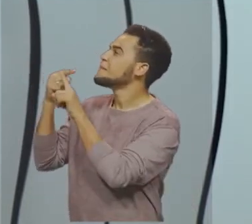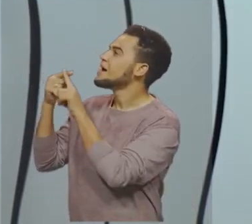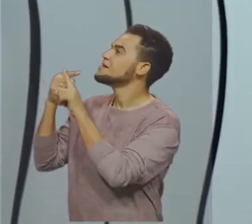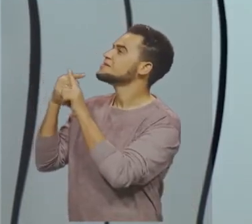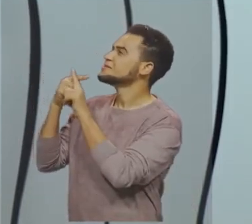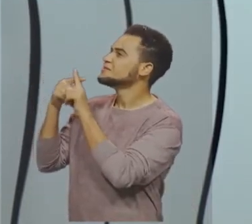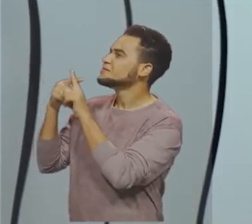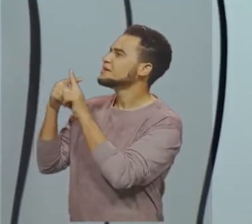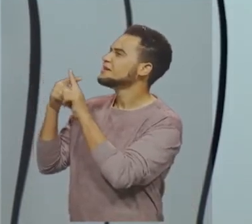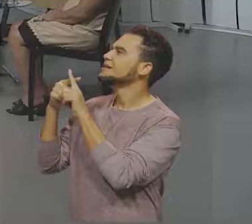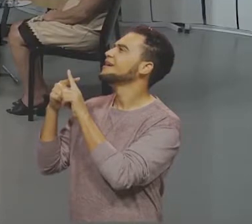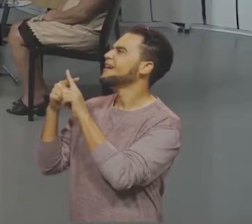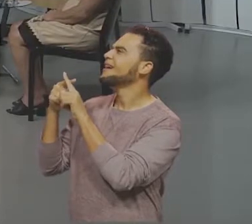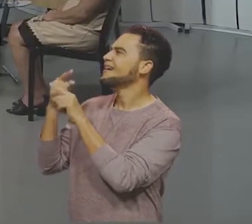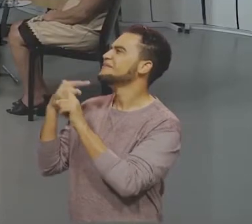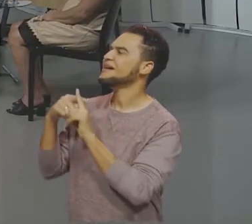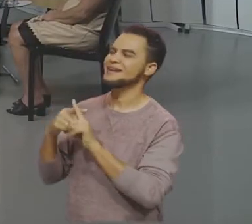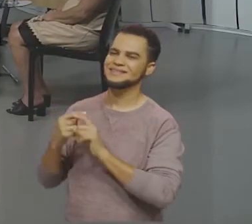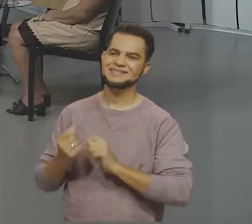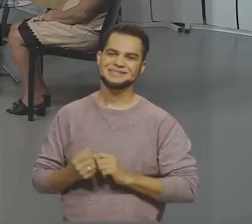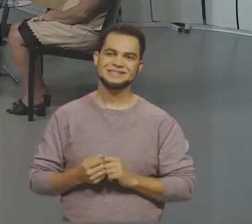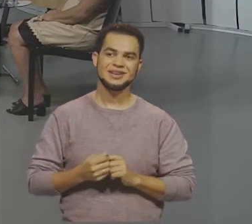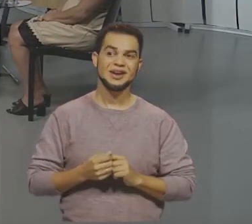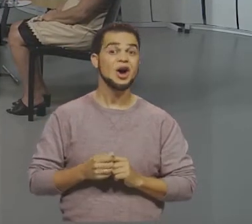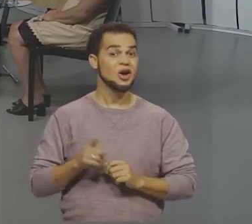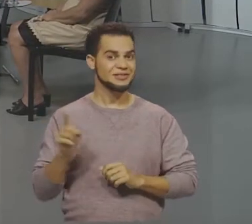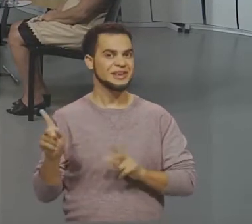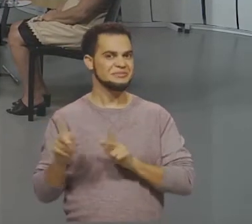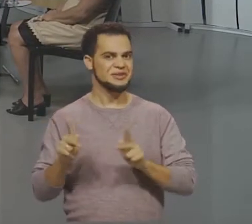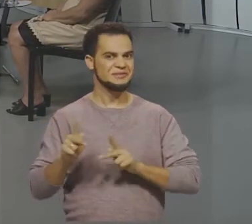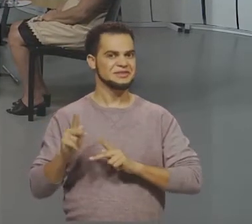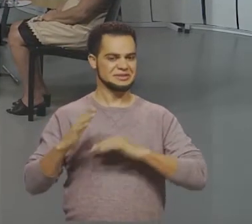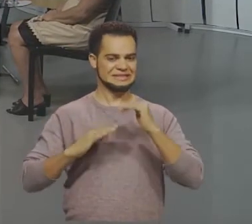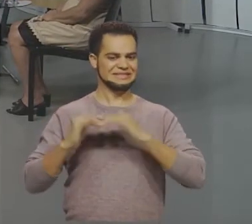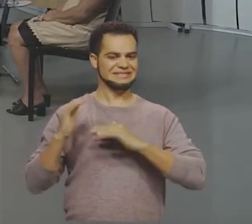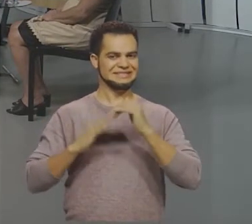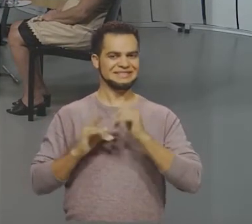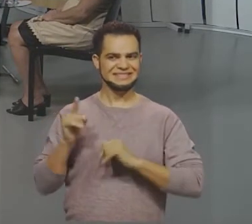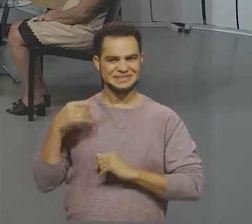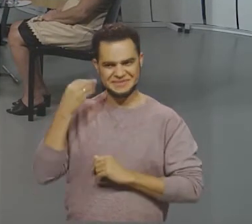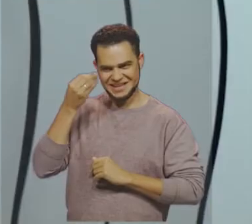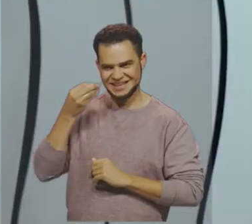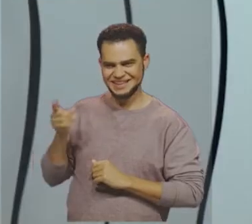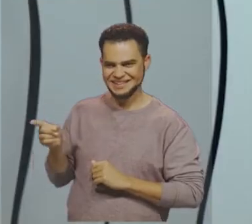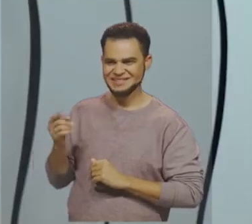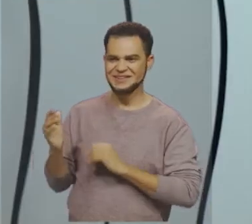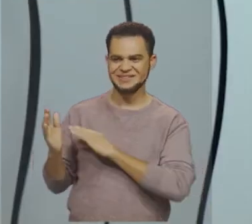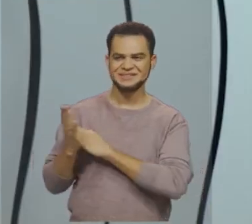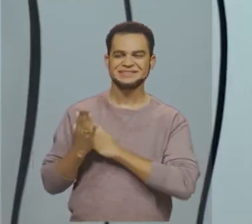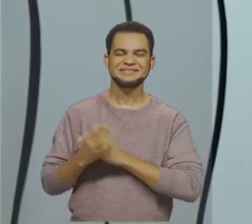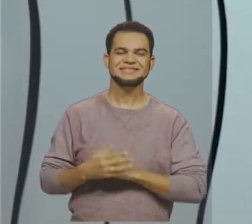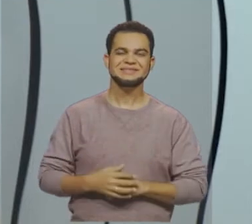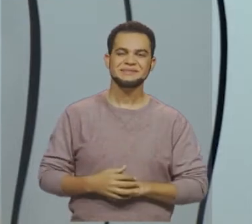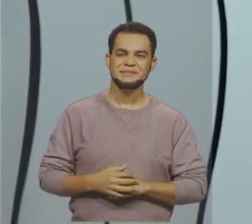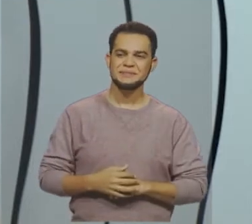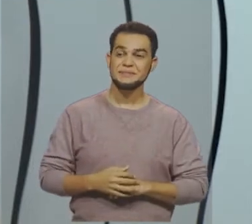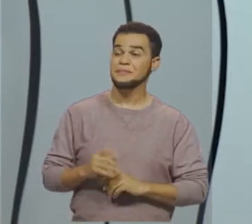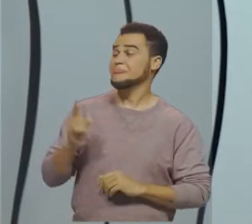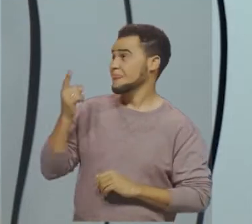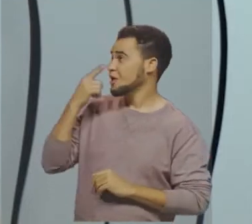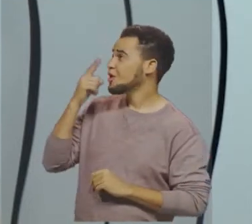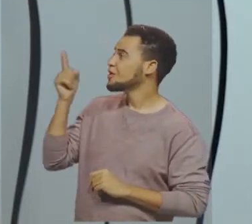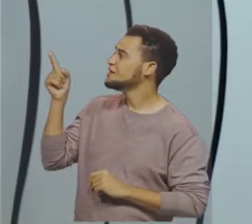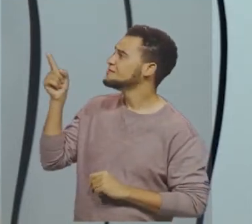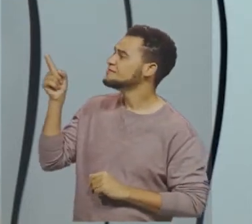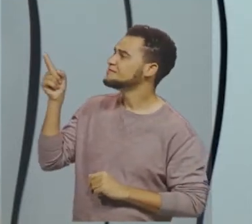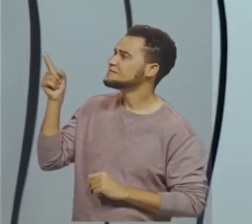Eliana? Gente, eu tenho uma pessoa mais experiente que eu peço ajuda, tá? Menos com menos, também dá